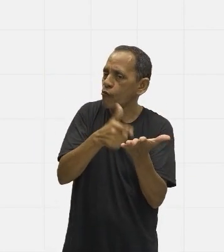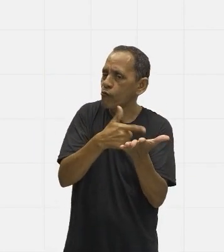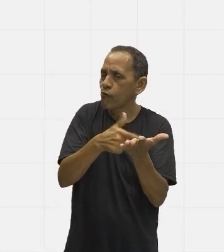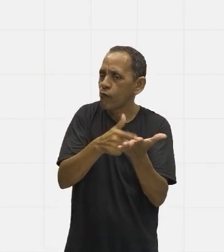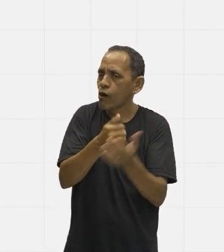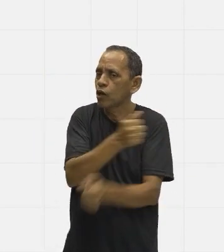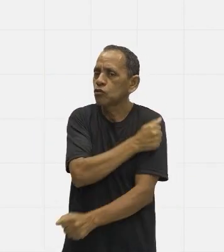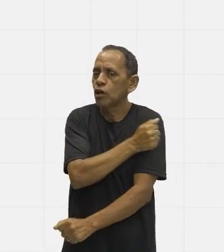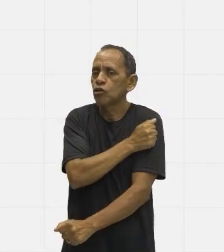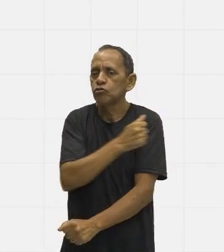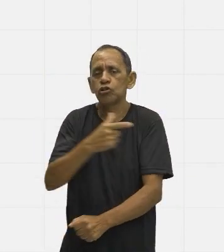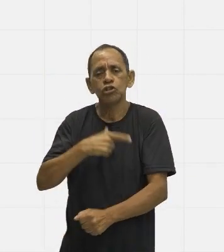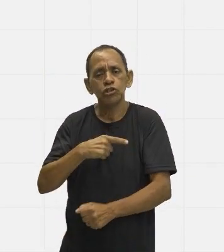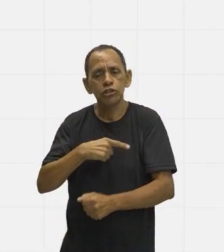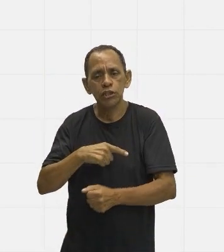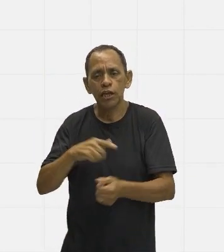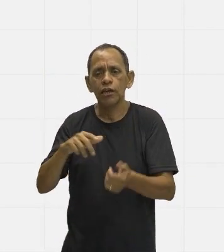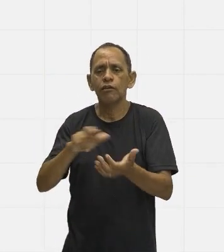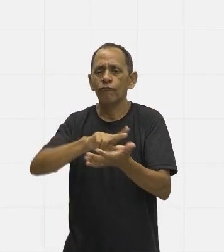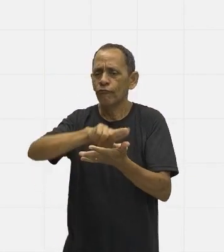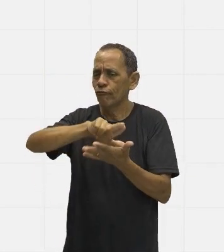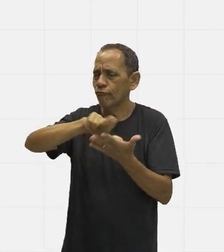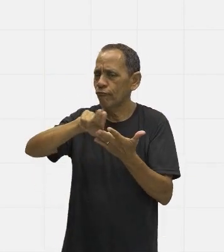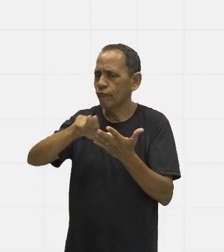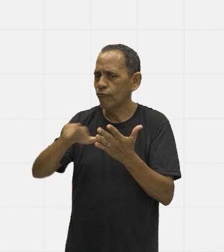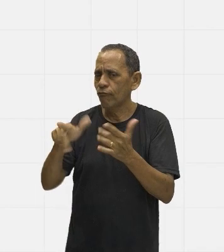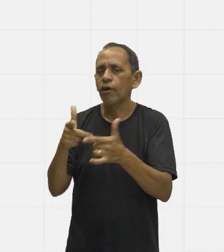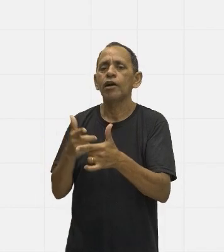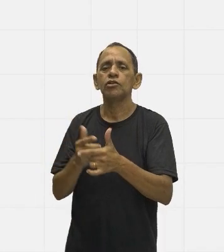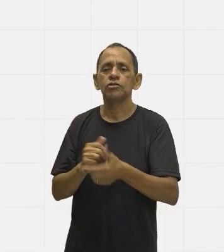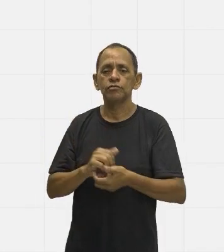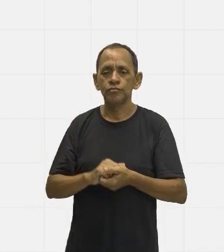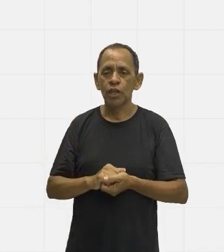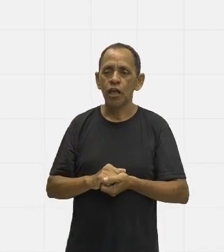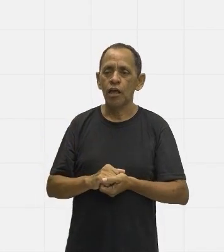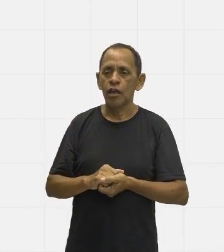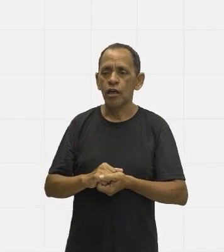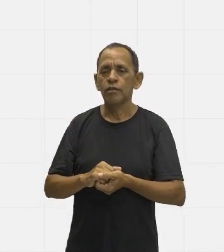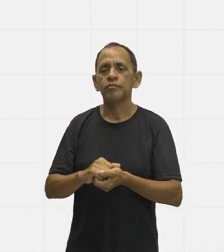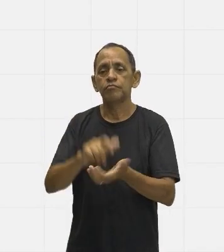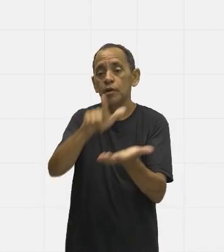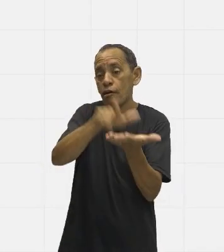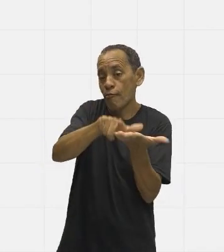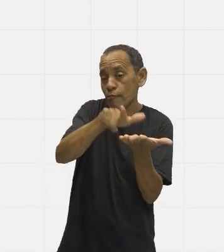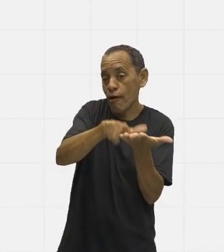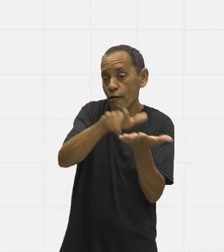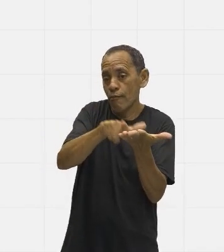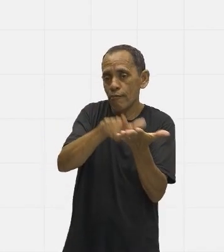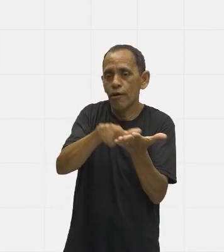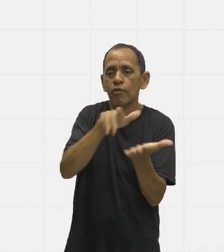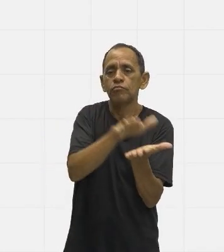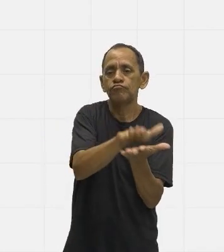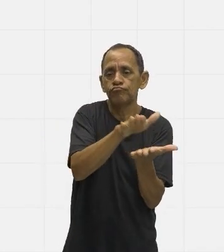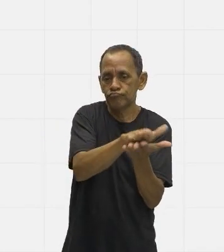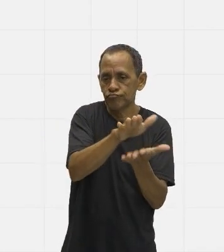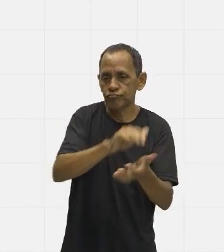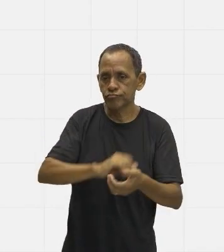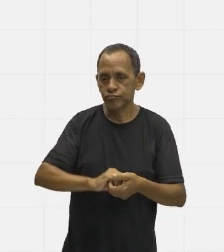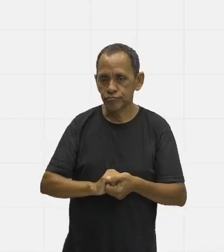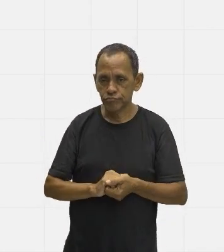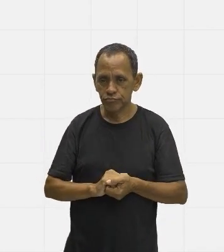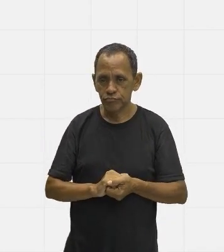com bastante imagens que podem demandar uma grande quantidade de folhas de impressão. E utilize o modelo de folha de